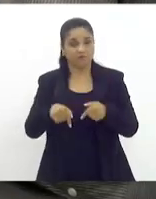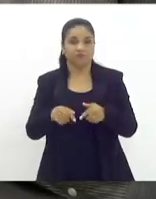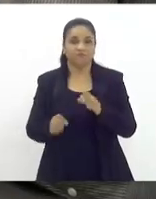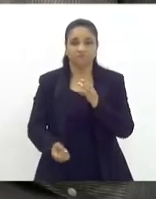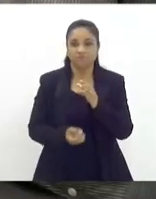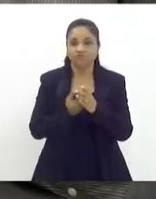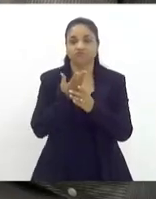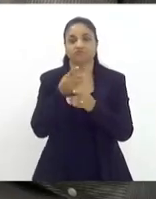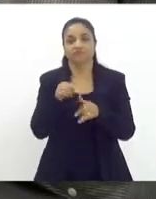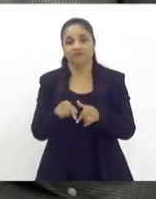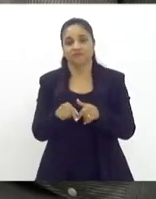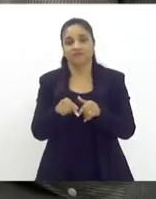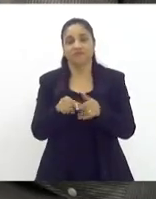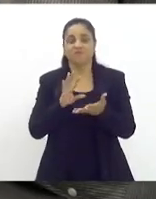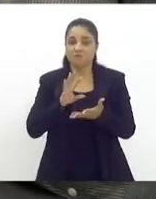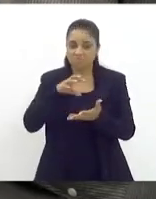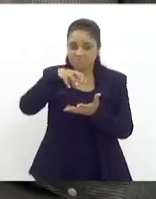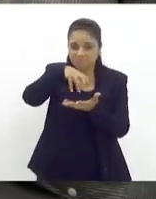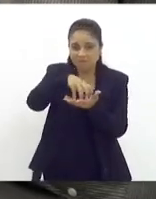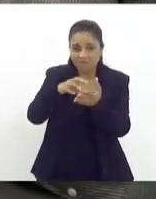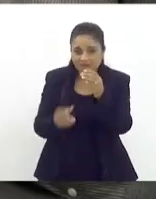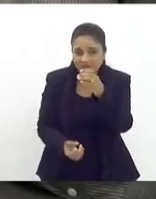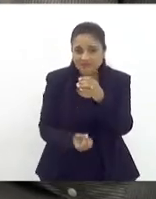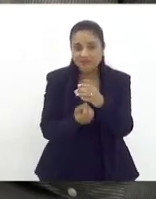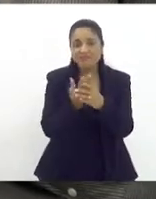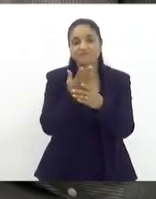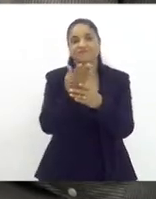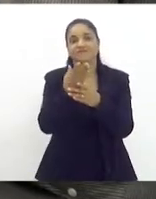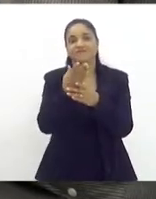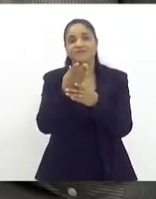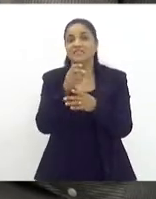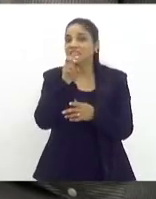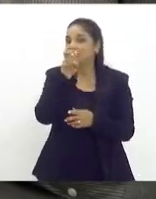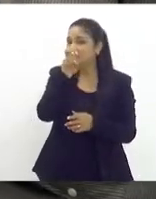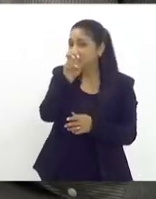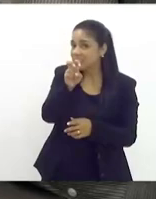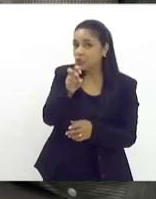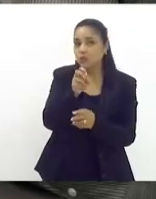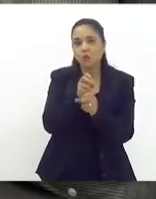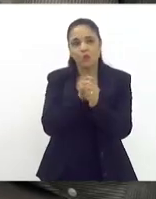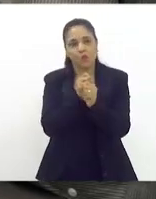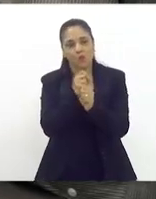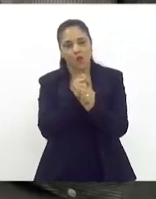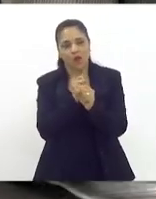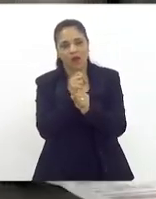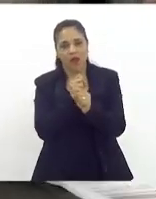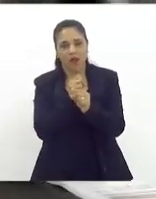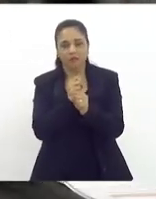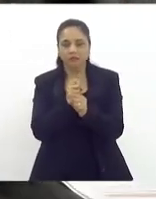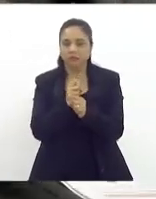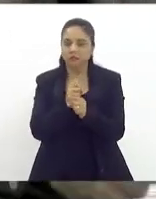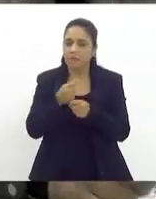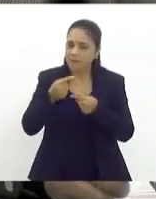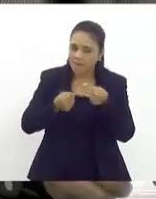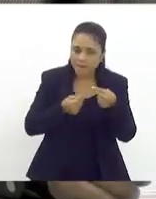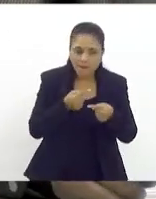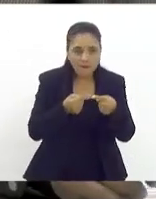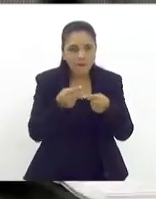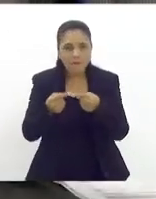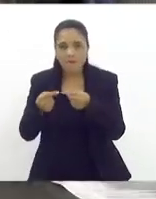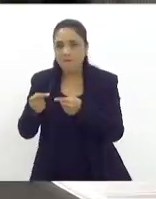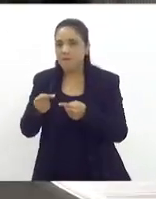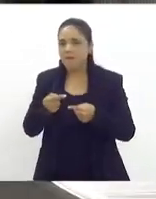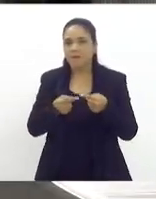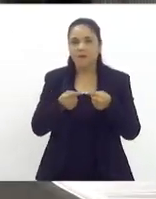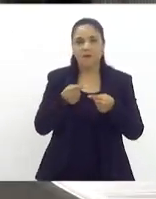e foi realmente implantada, e a gente ficou 5 anos perturbando o cerebelo